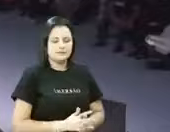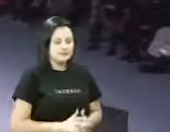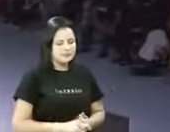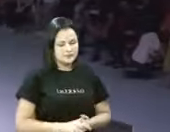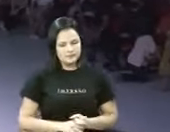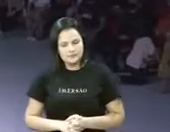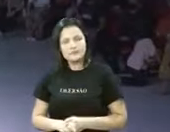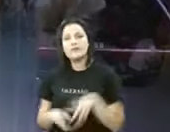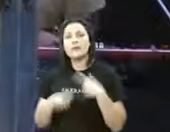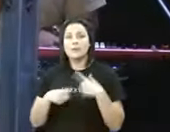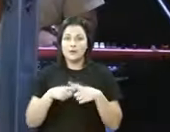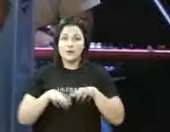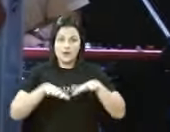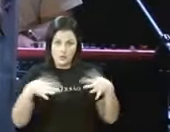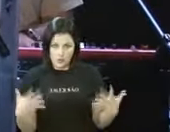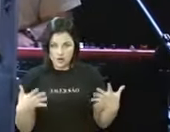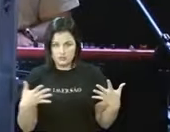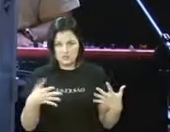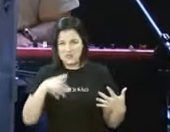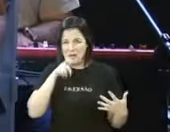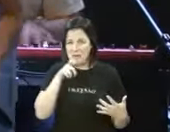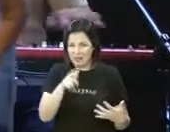Porque quando aquela palavra que te fere chegar,